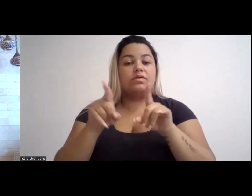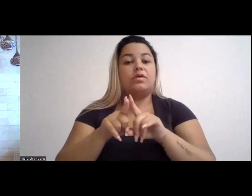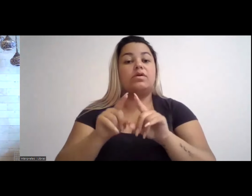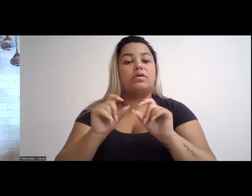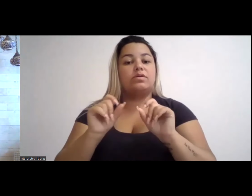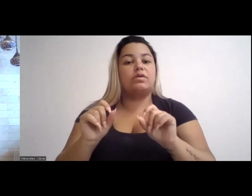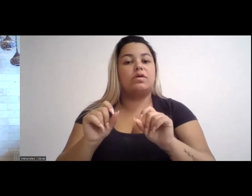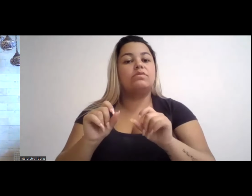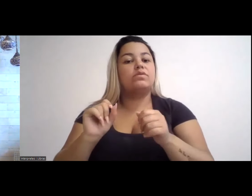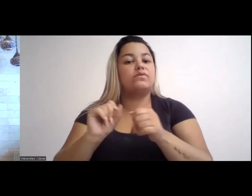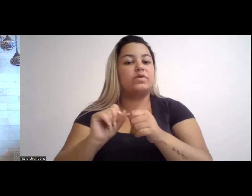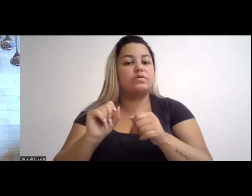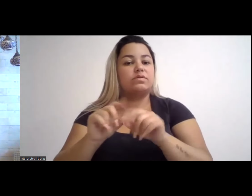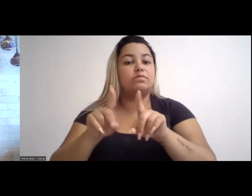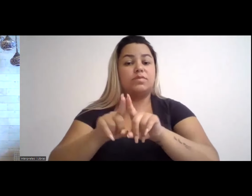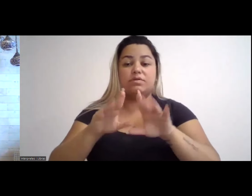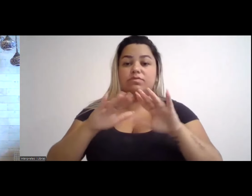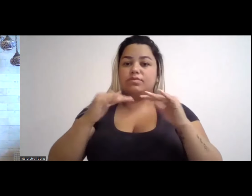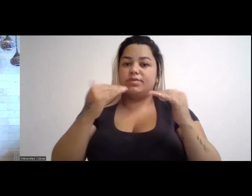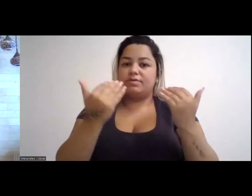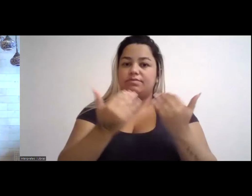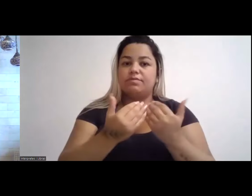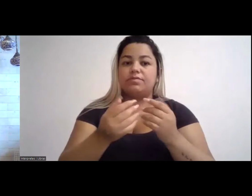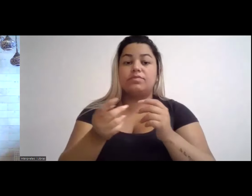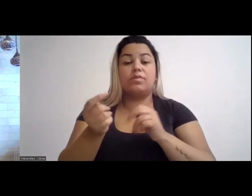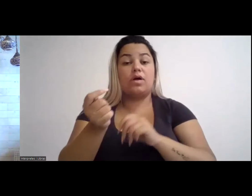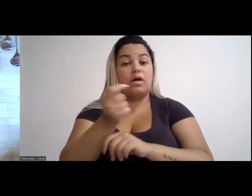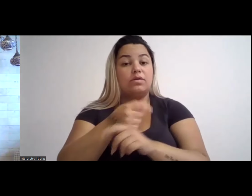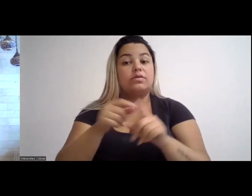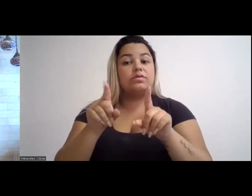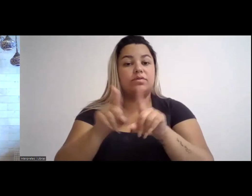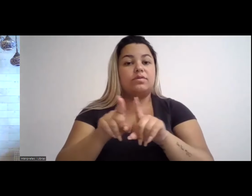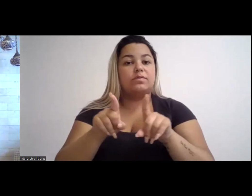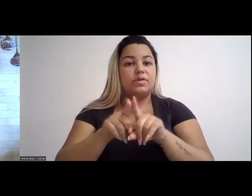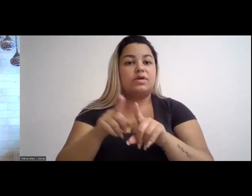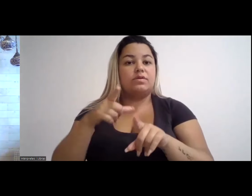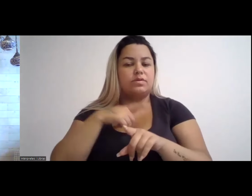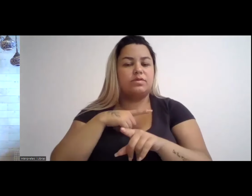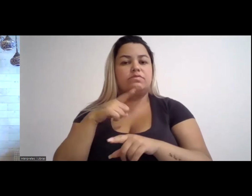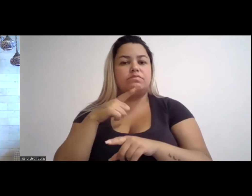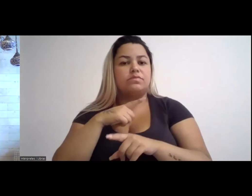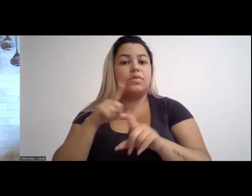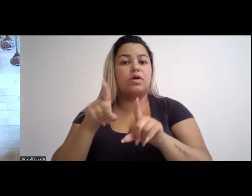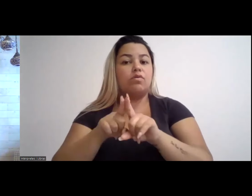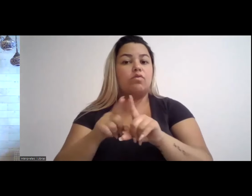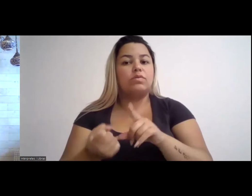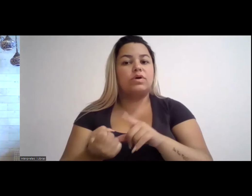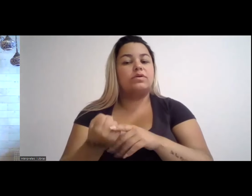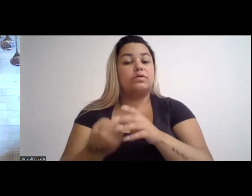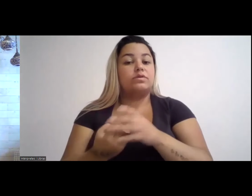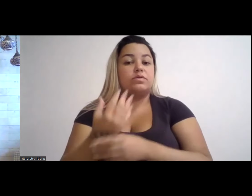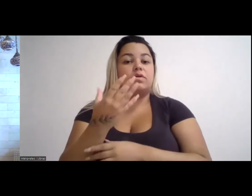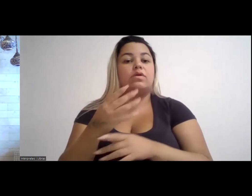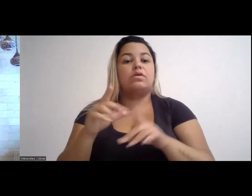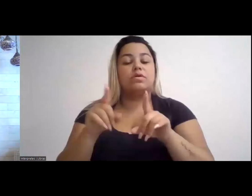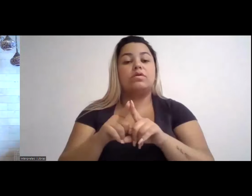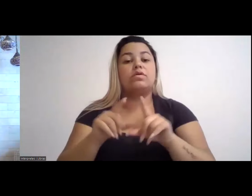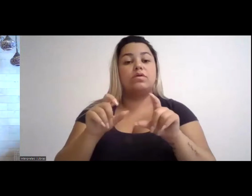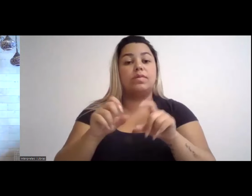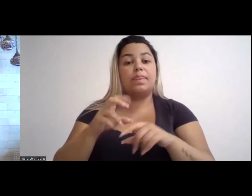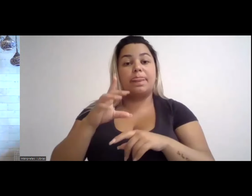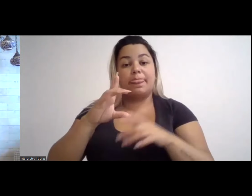ela faz comunidades. A economia criativa também deve ser concebida como a invenção de uma cultura